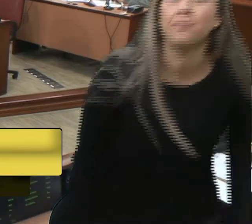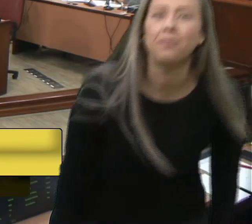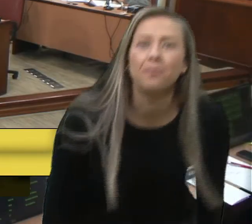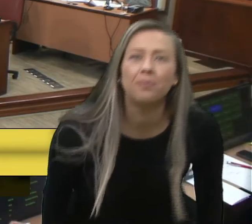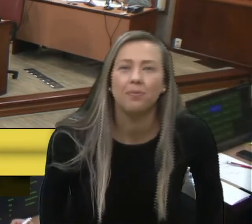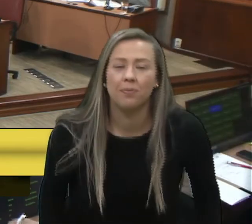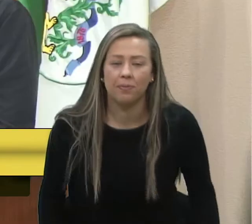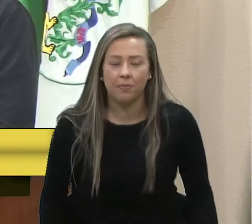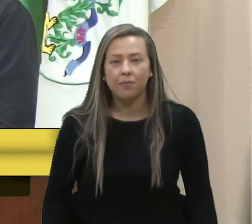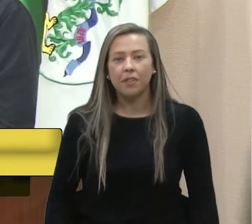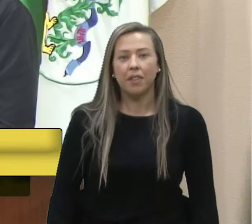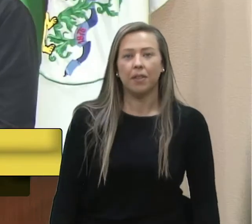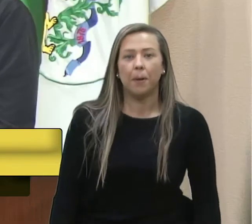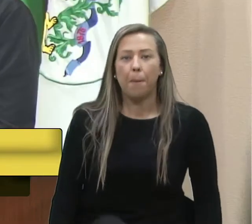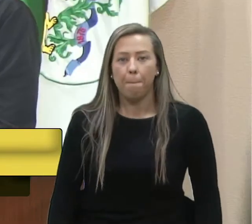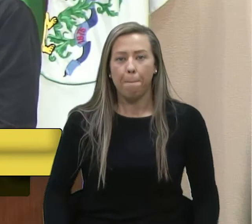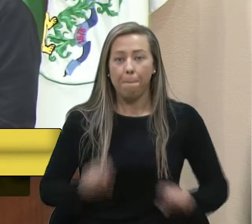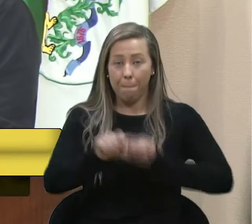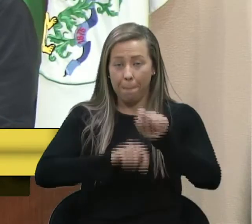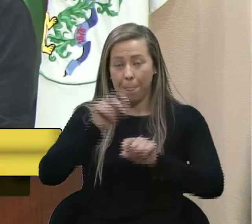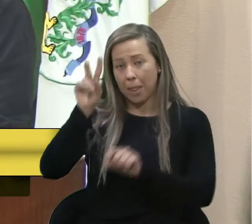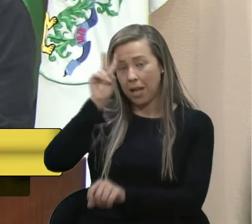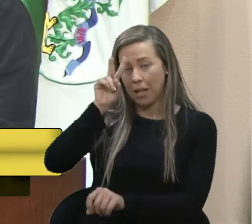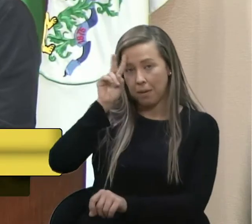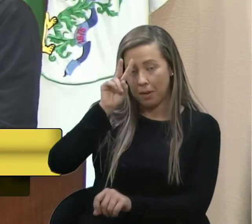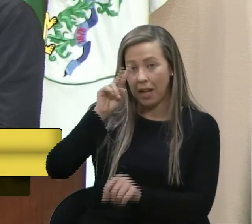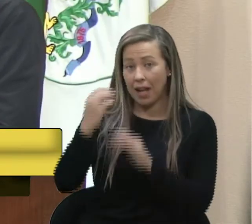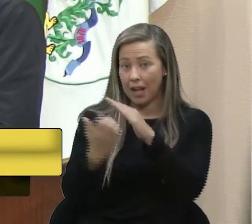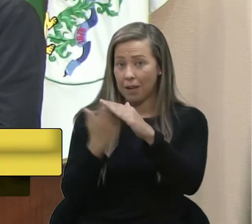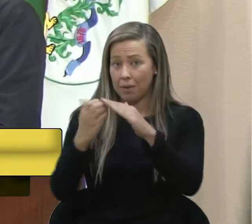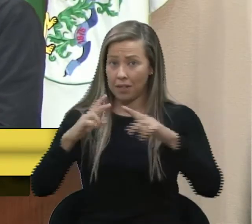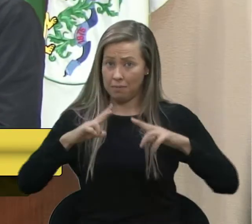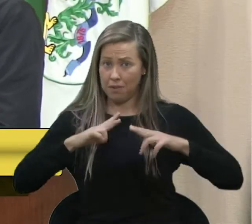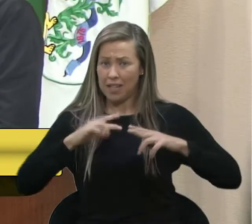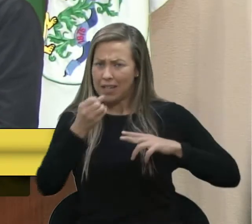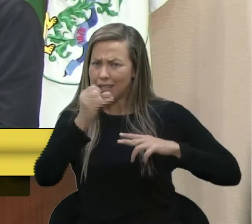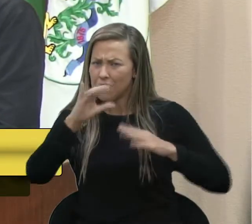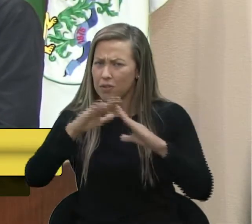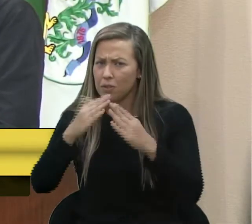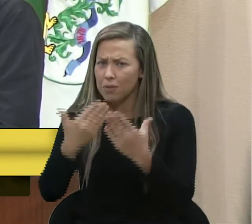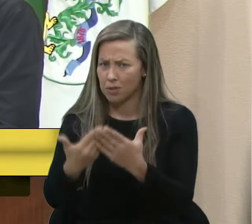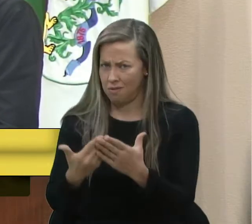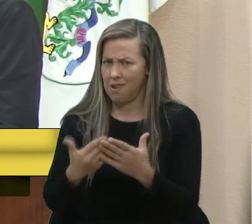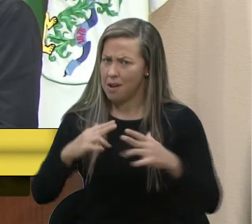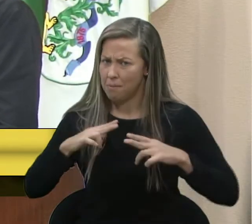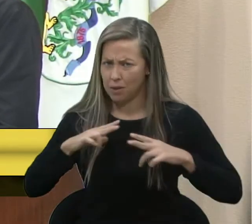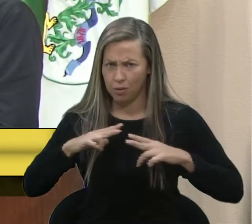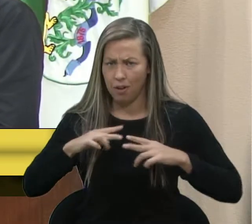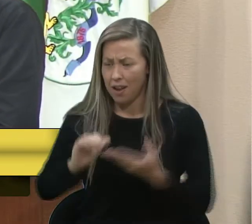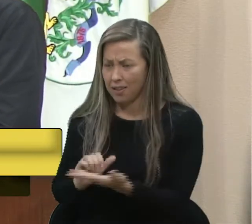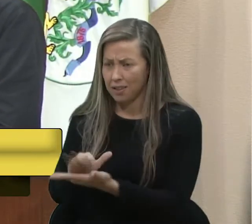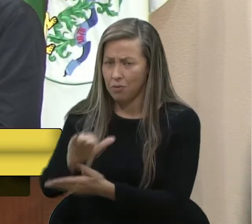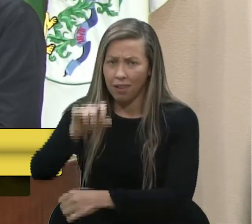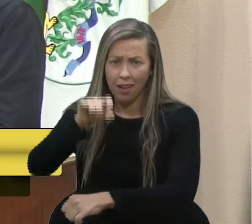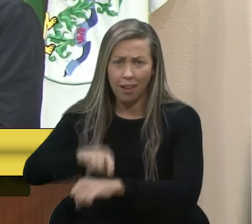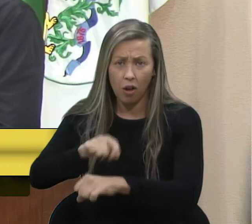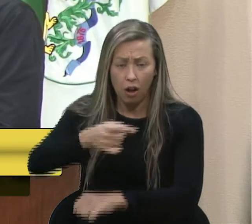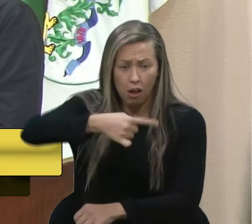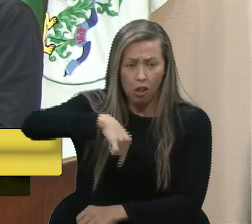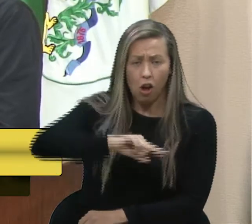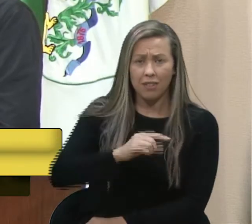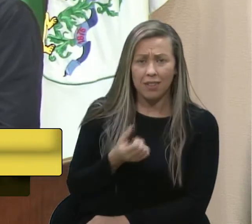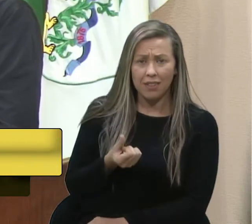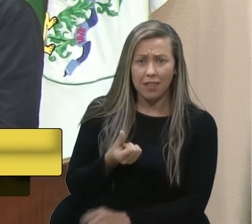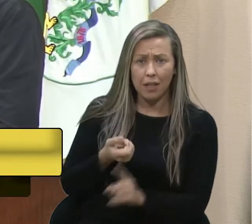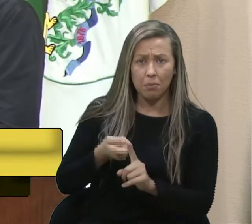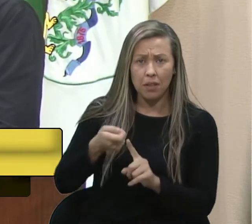se fosse um caso desse numa empresa privada, essa pessoa já teria sido demitida também. Então nós, contribuintes, continuamos há 6 meses,